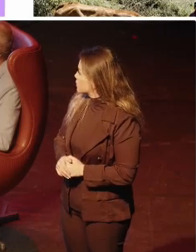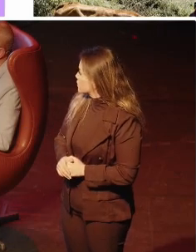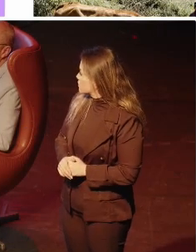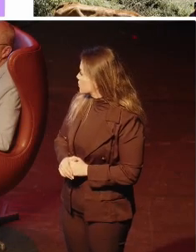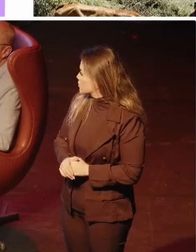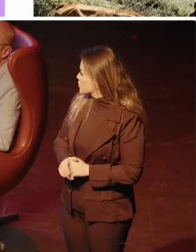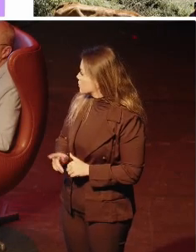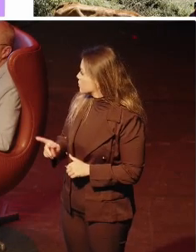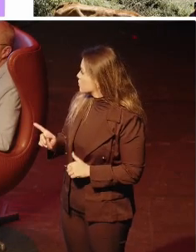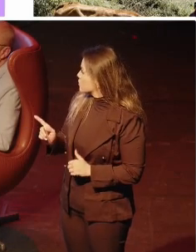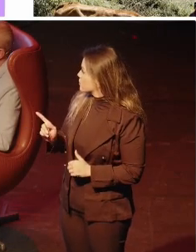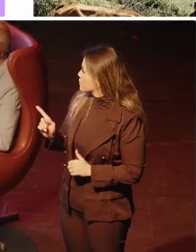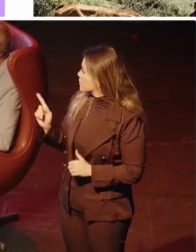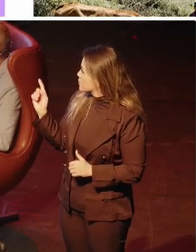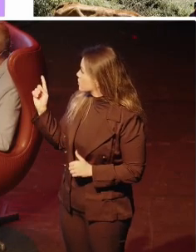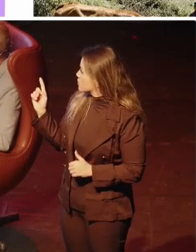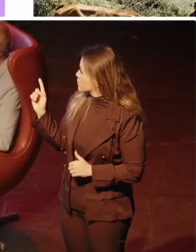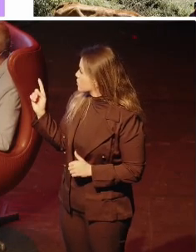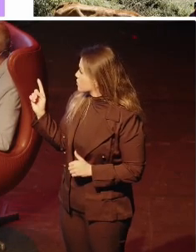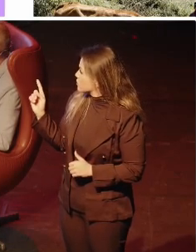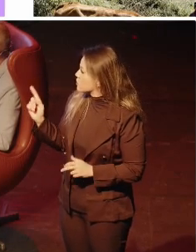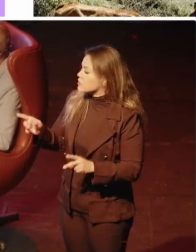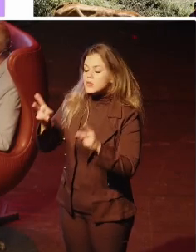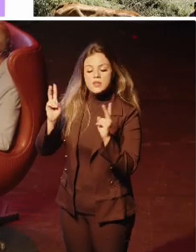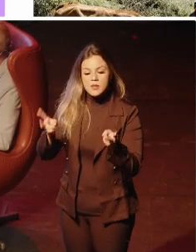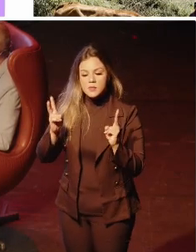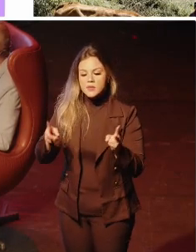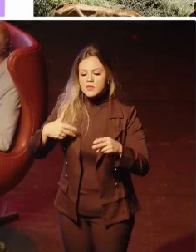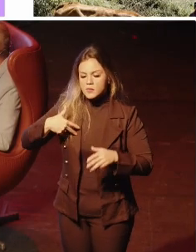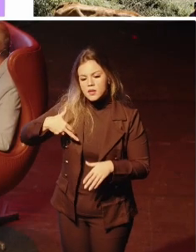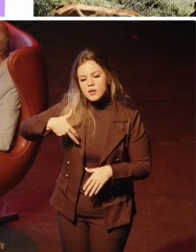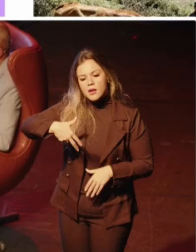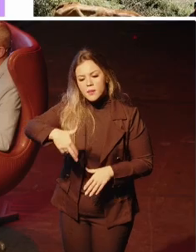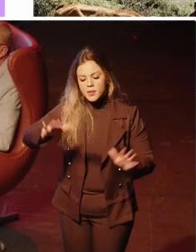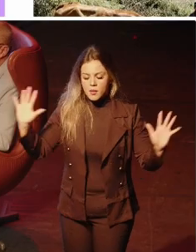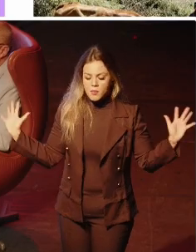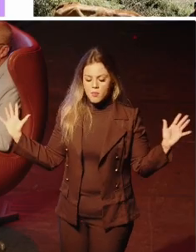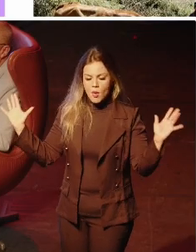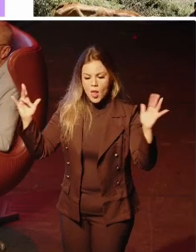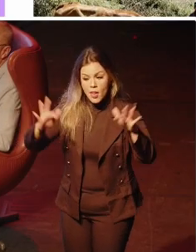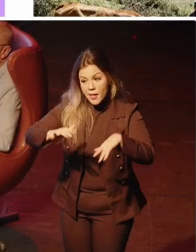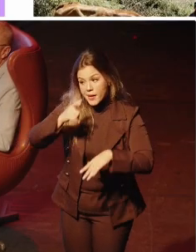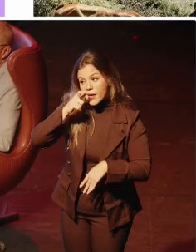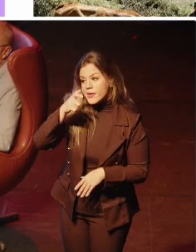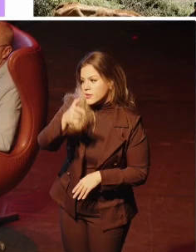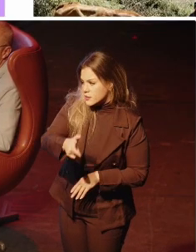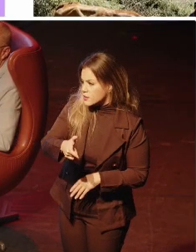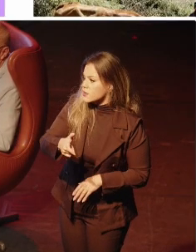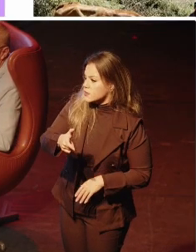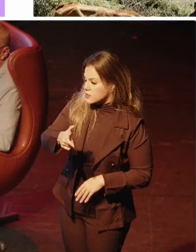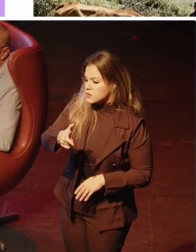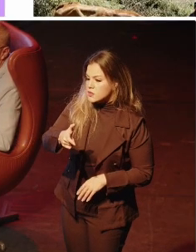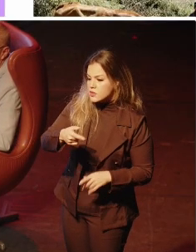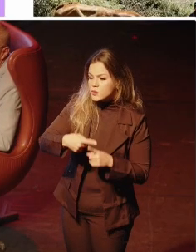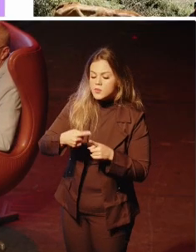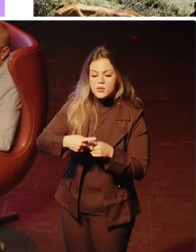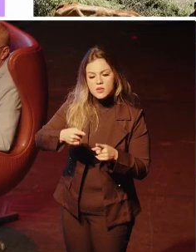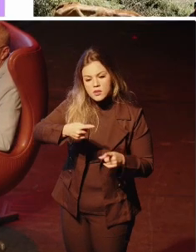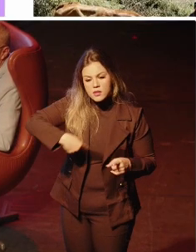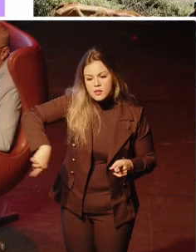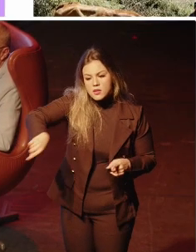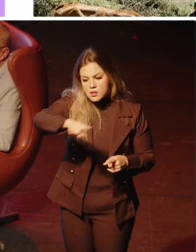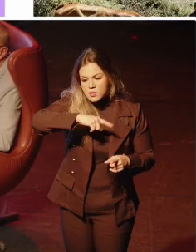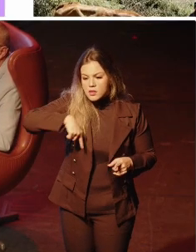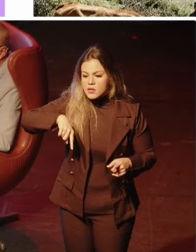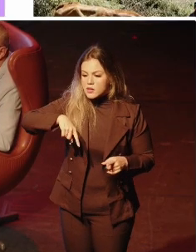Reuniu esse ano toda essa gente, e é interessante que vão todas as pessoas,